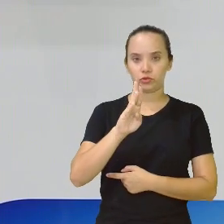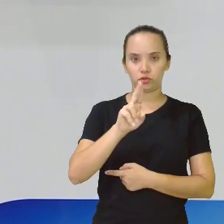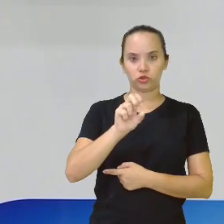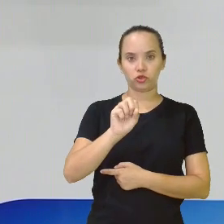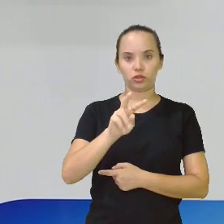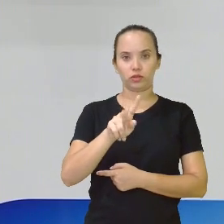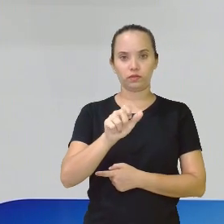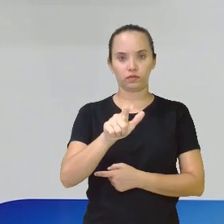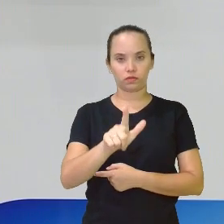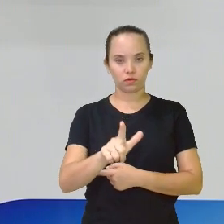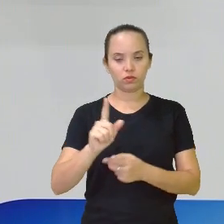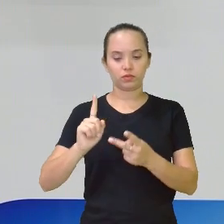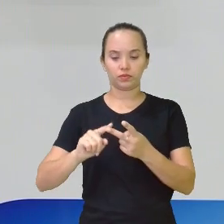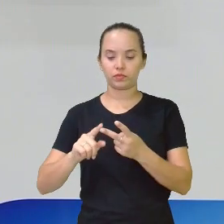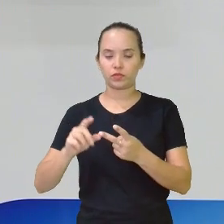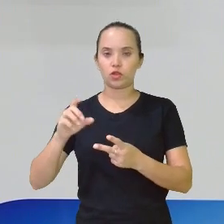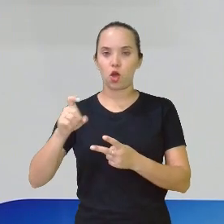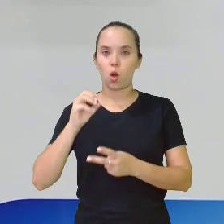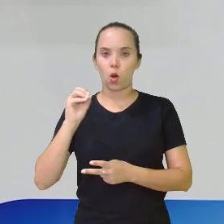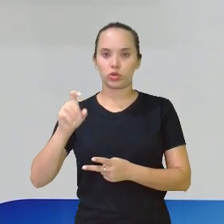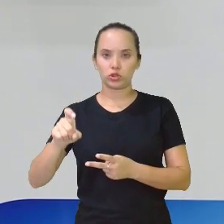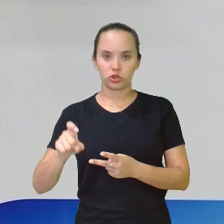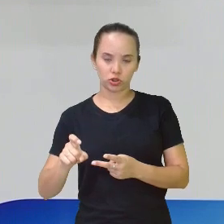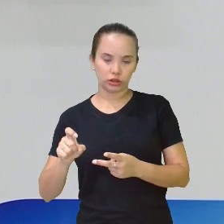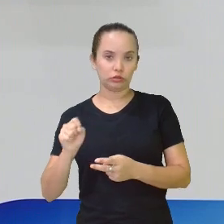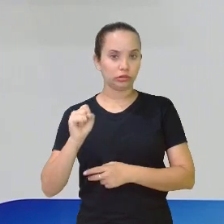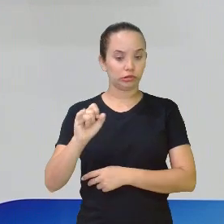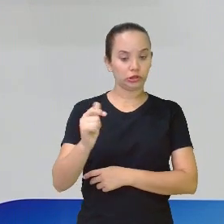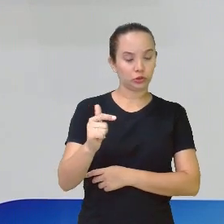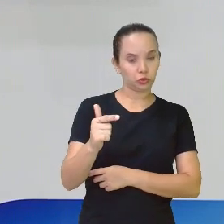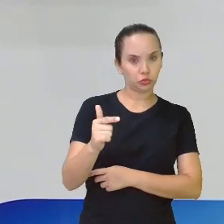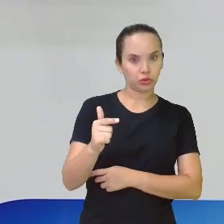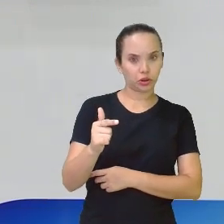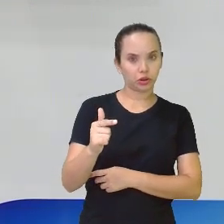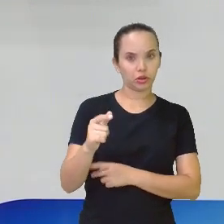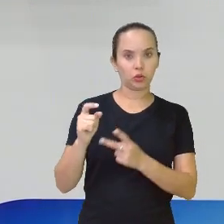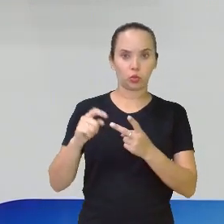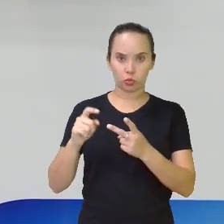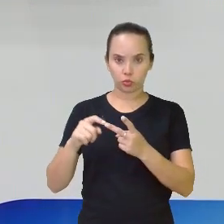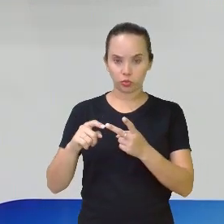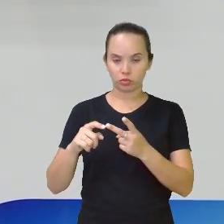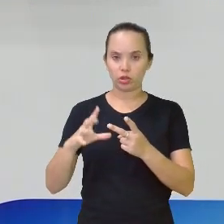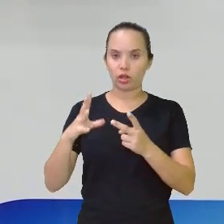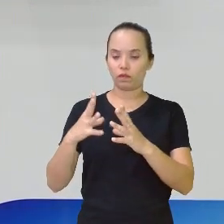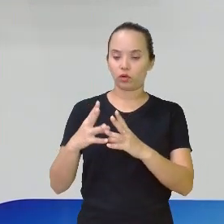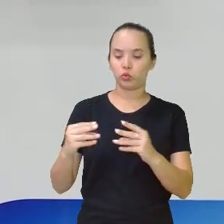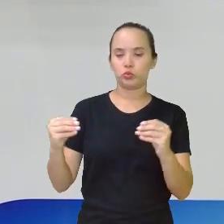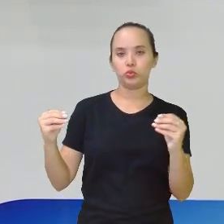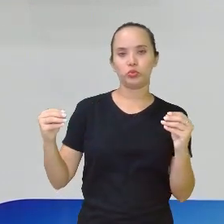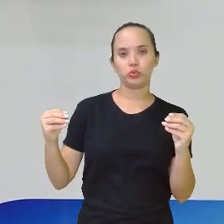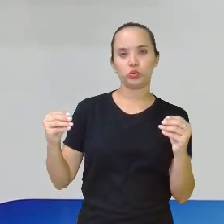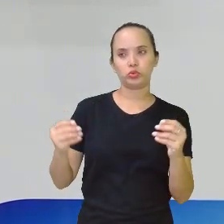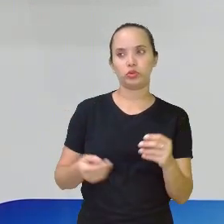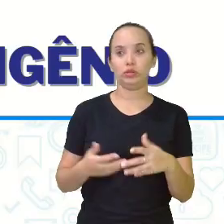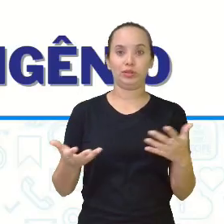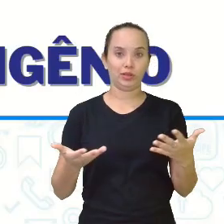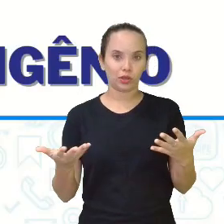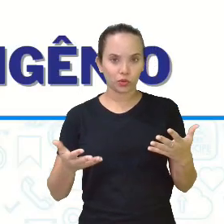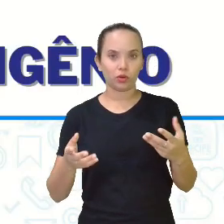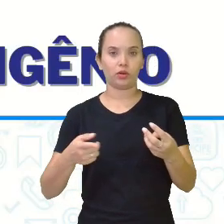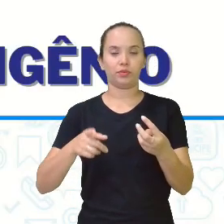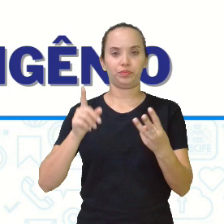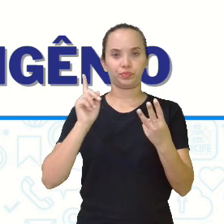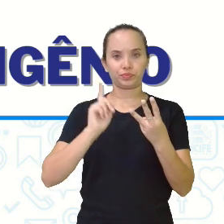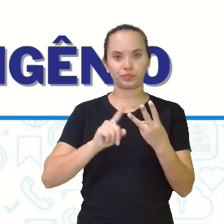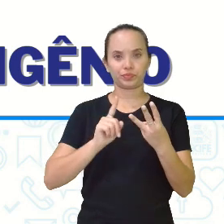tiver oxigênio, a vela vai apagar. Combustível, oxigênio e, claro,